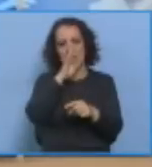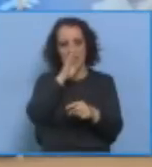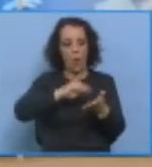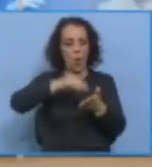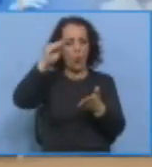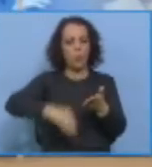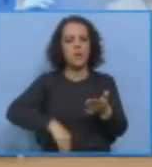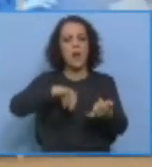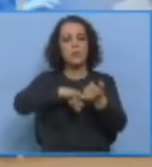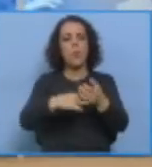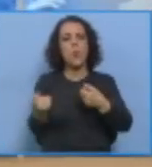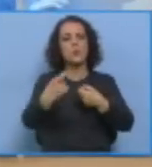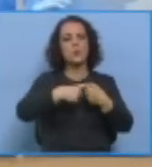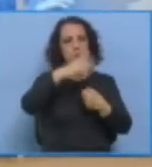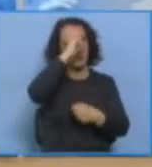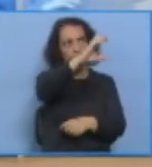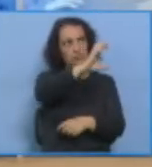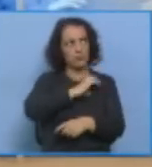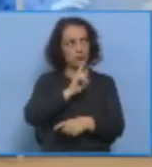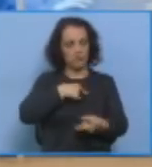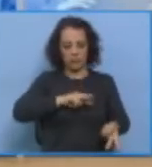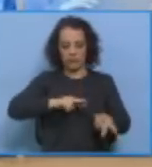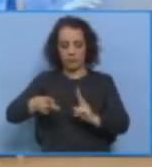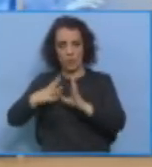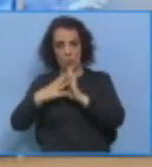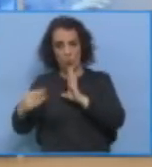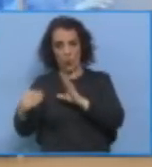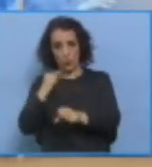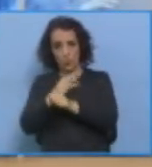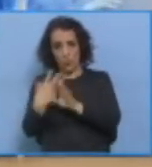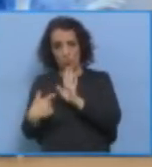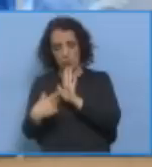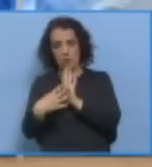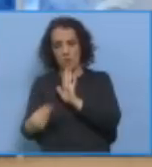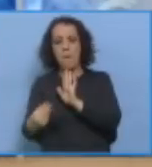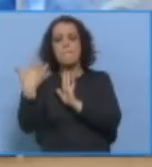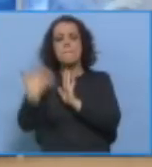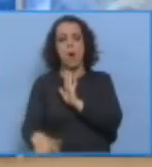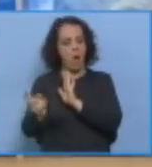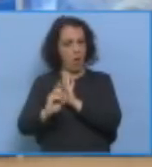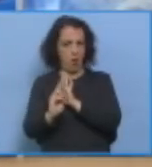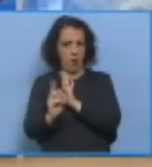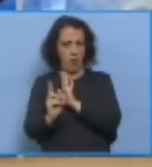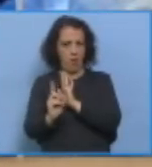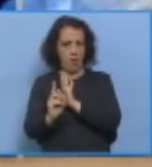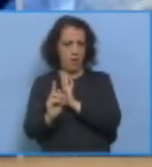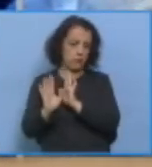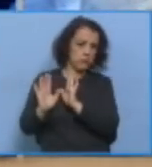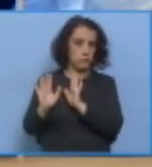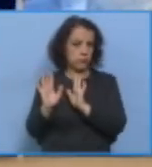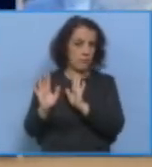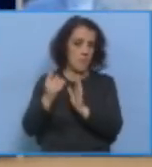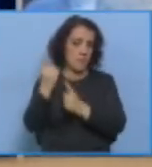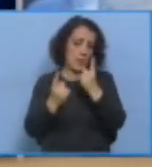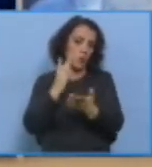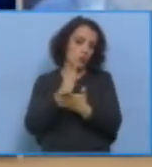de associação e partindo para um outro modelo, não se deram mal. E vamos lá ver, para todos os efeitos, há